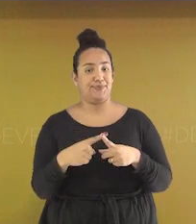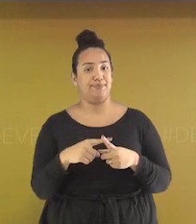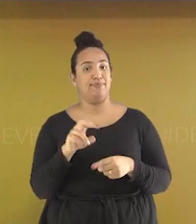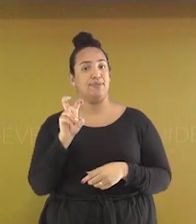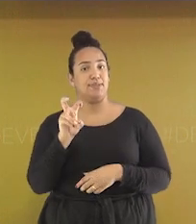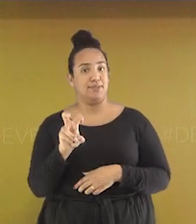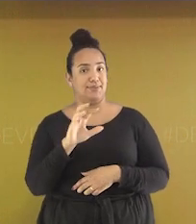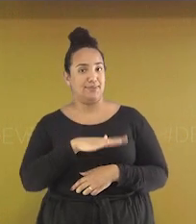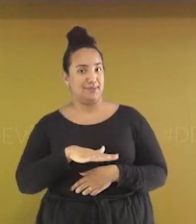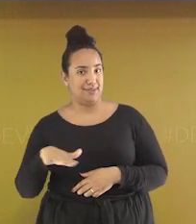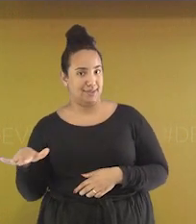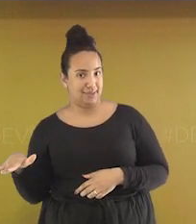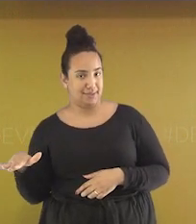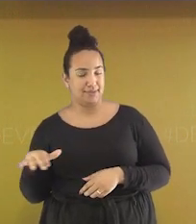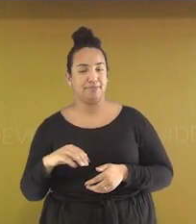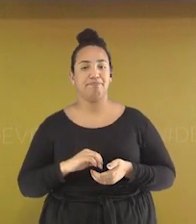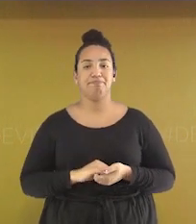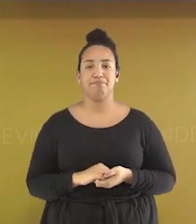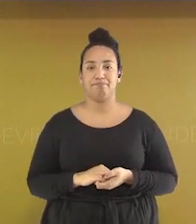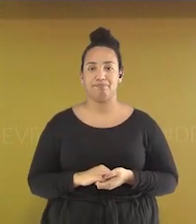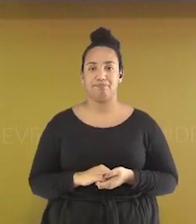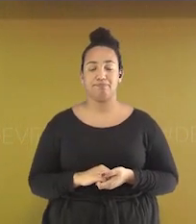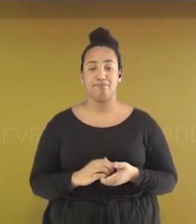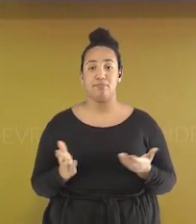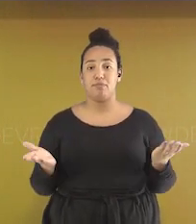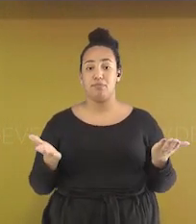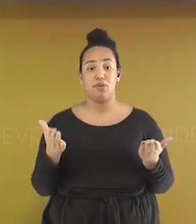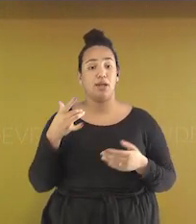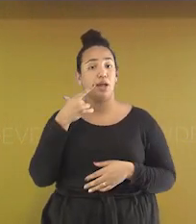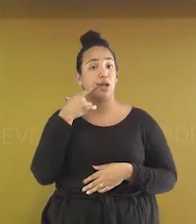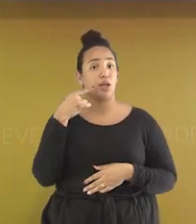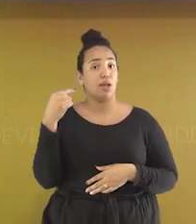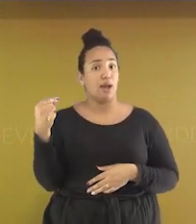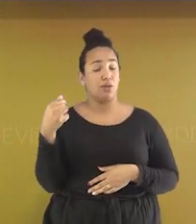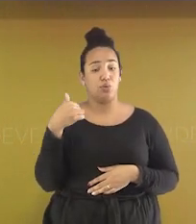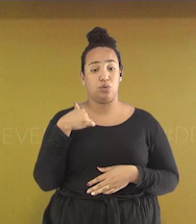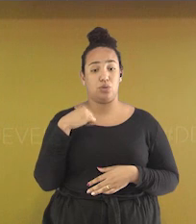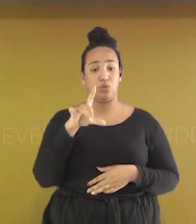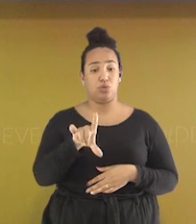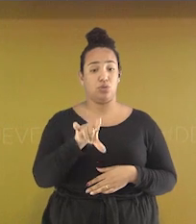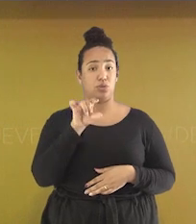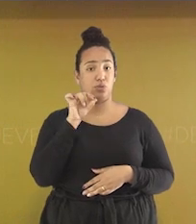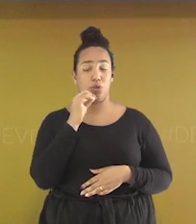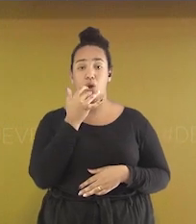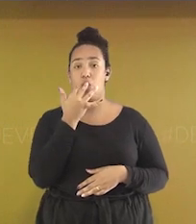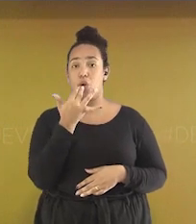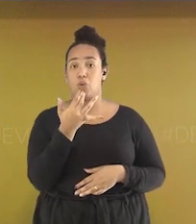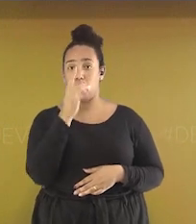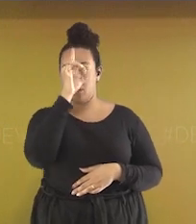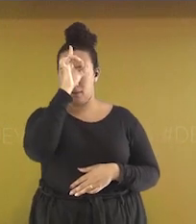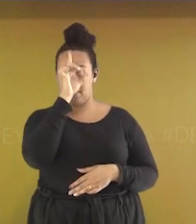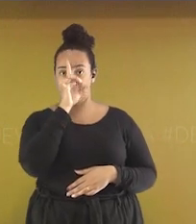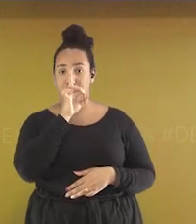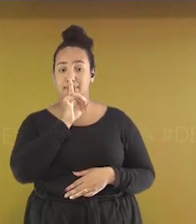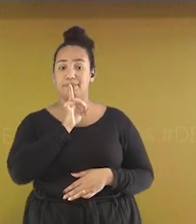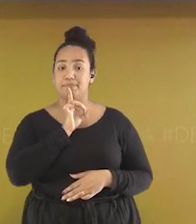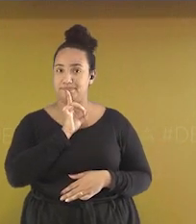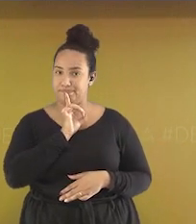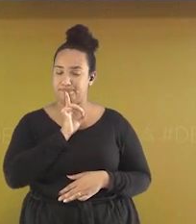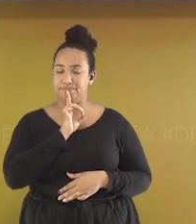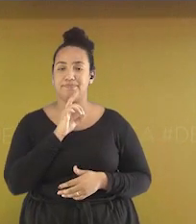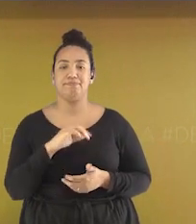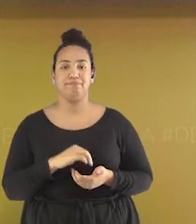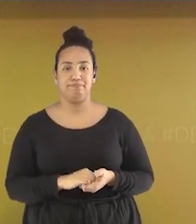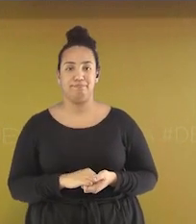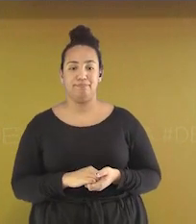5 crianças têm peixes em casa. Agora, para os gatos, eu escolhi a cor amarela.